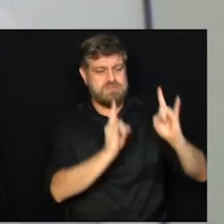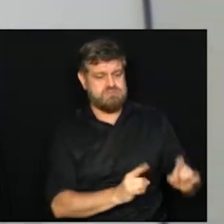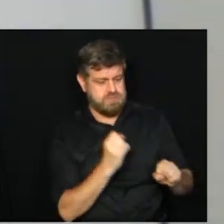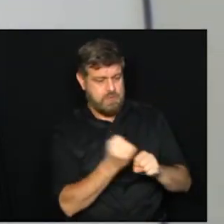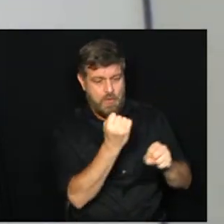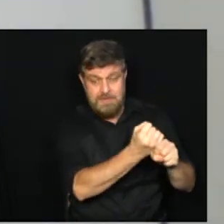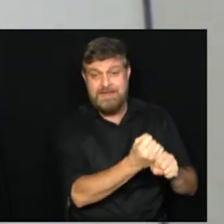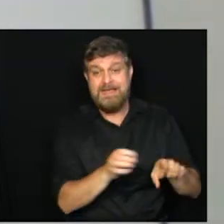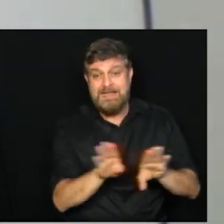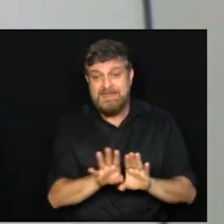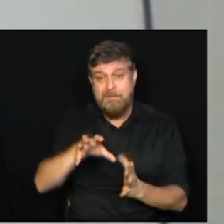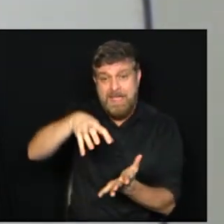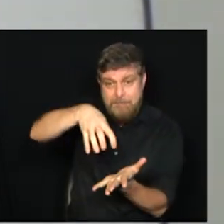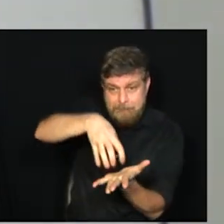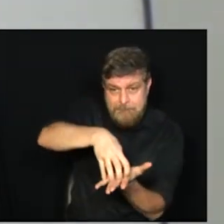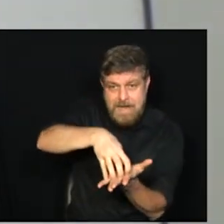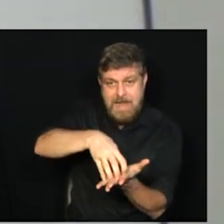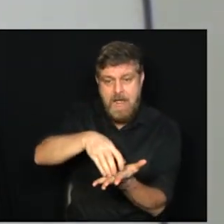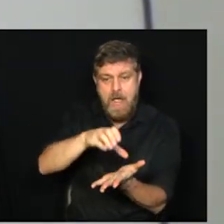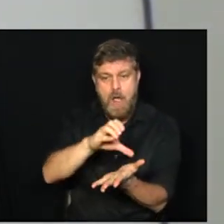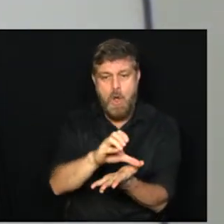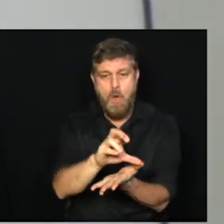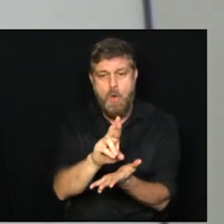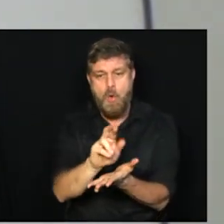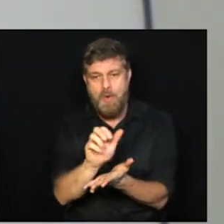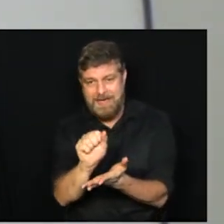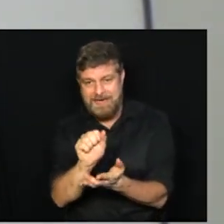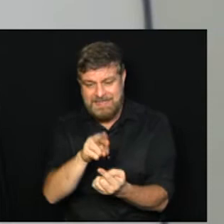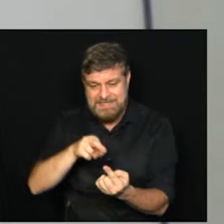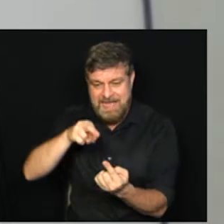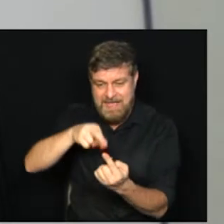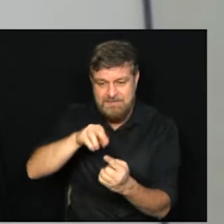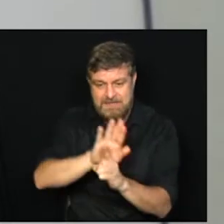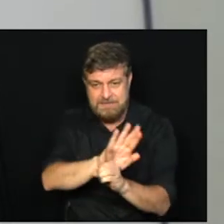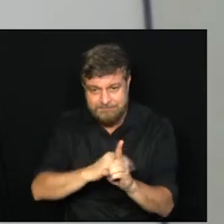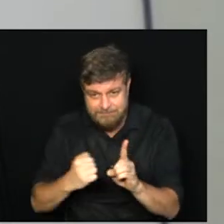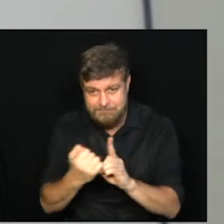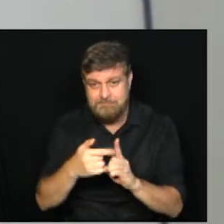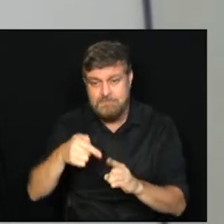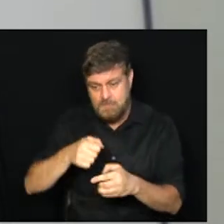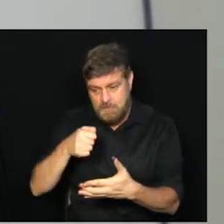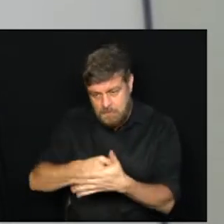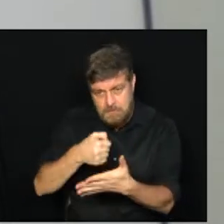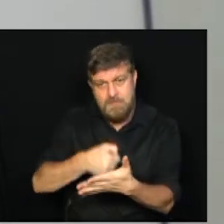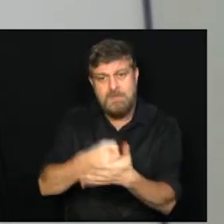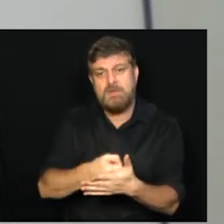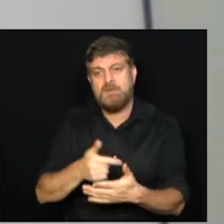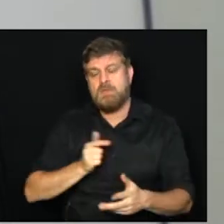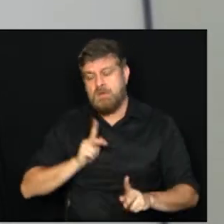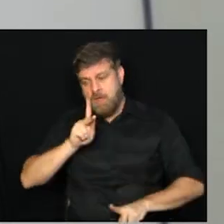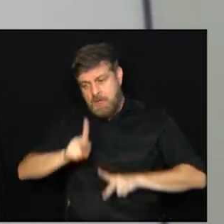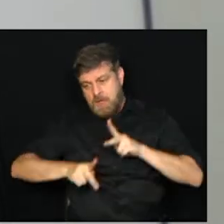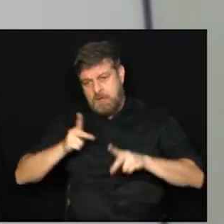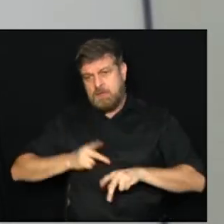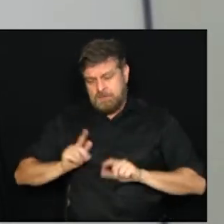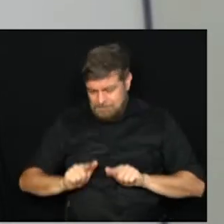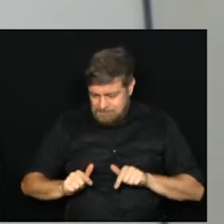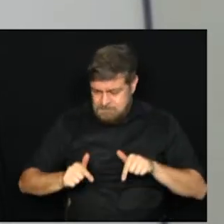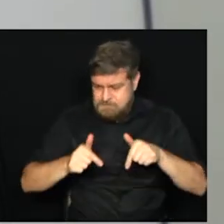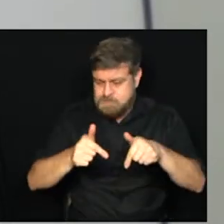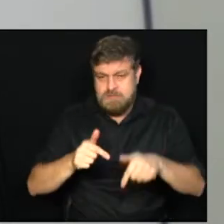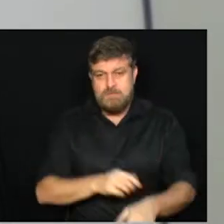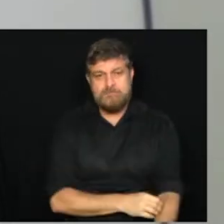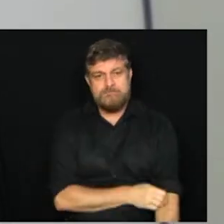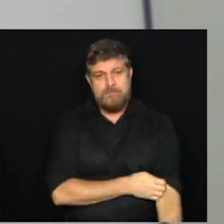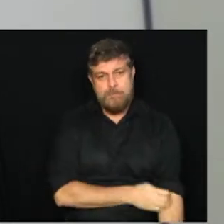Então, ele demorou muito, mas que bom que chegou, mas aquilo foi com muita luta da população do Bassoli. Foi